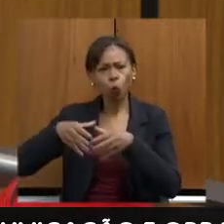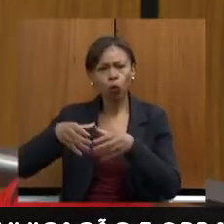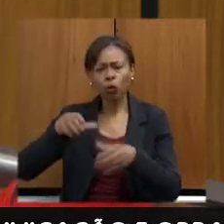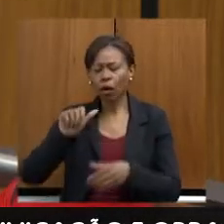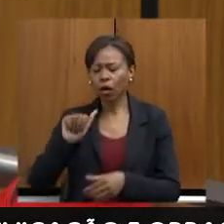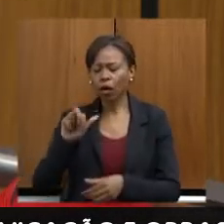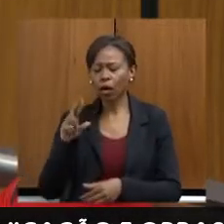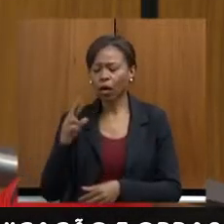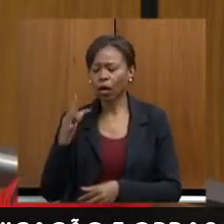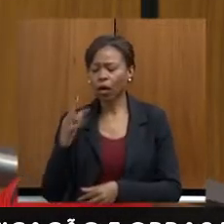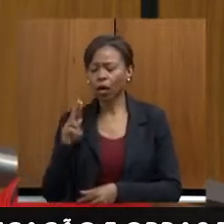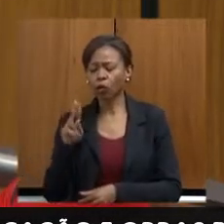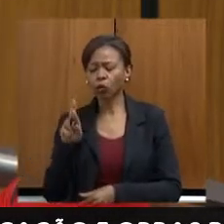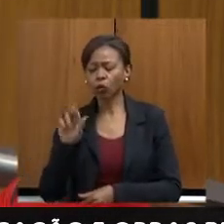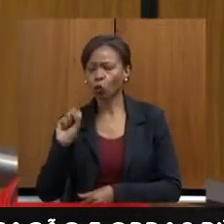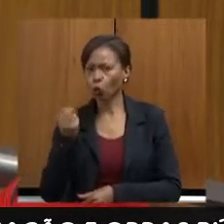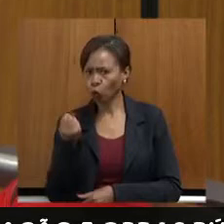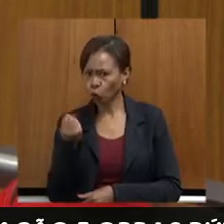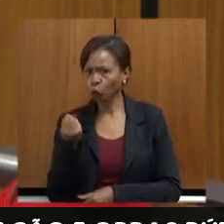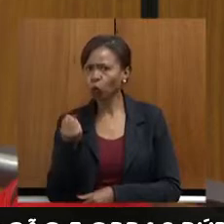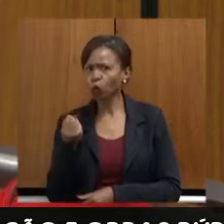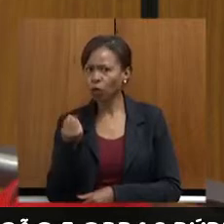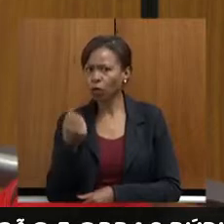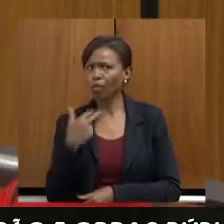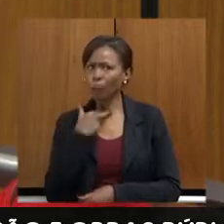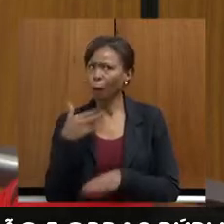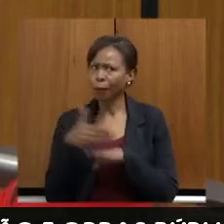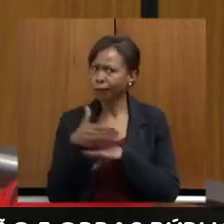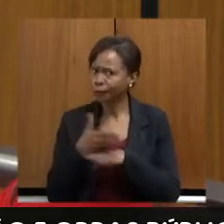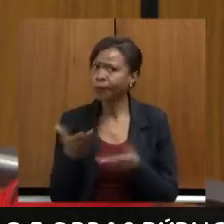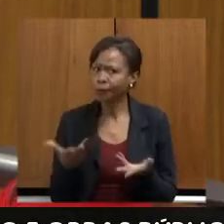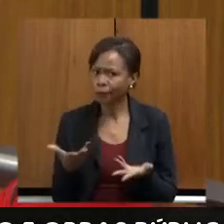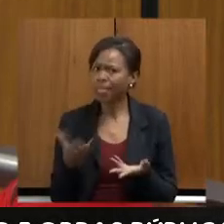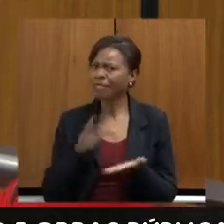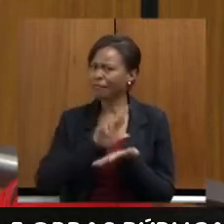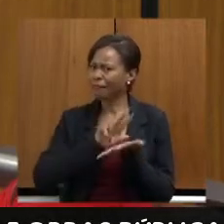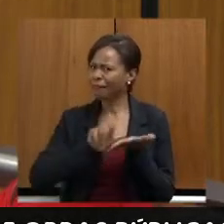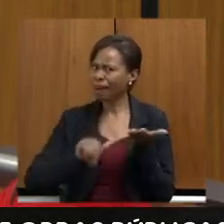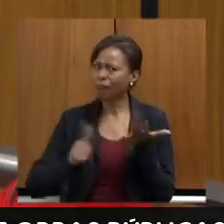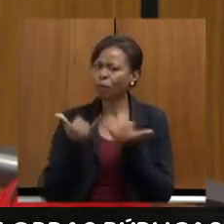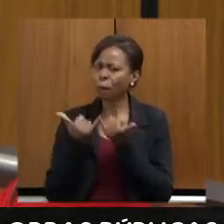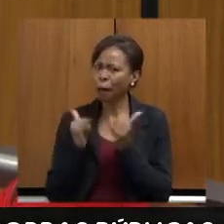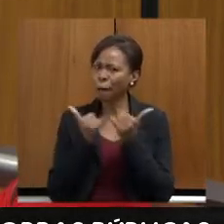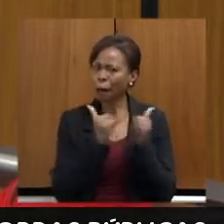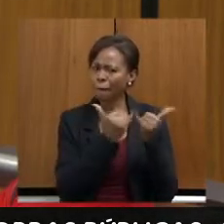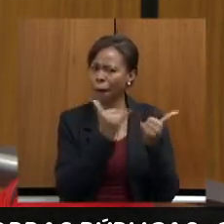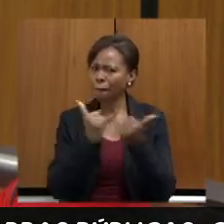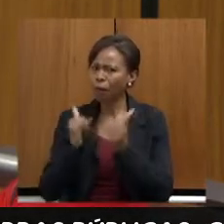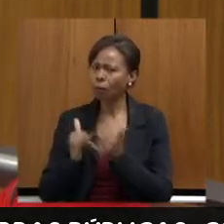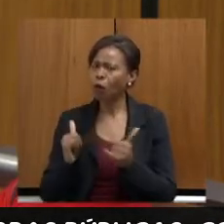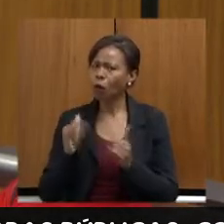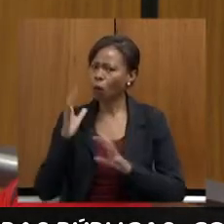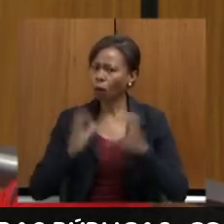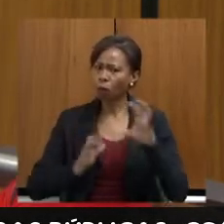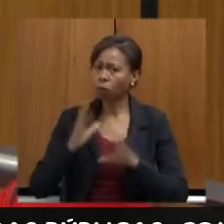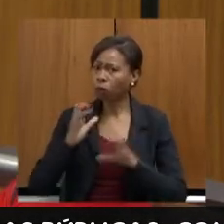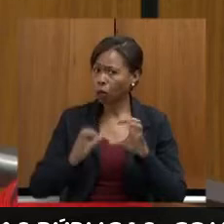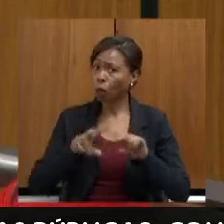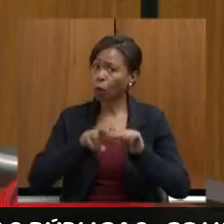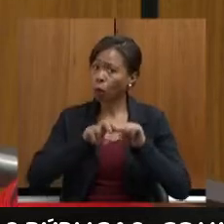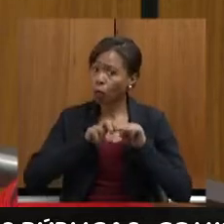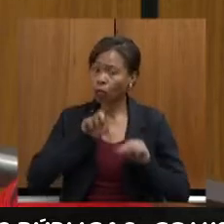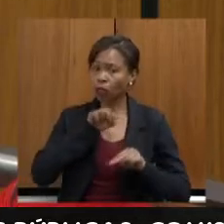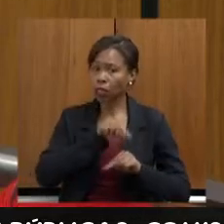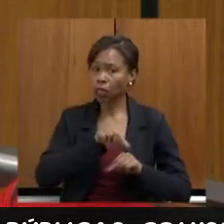entre Várias Vários conflitos inerentes aos territórios em do traçado do Rodoanel